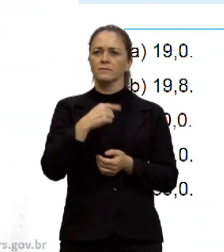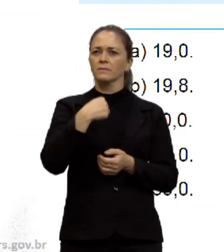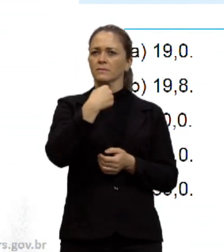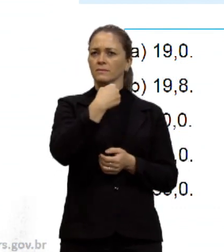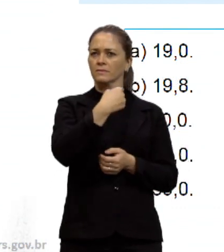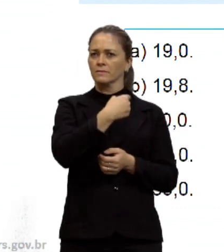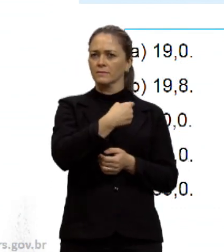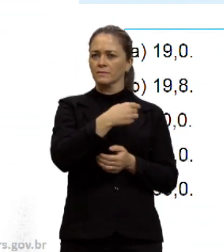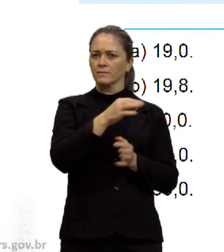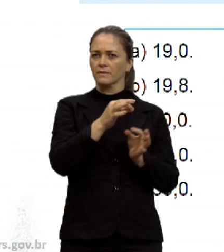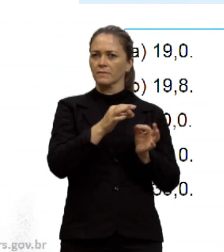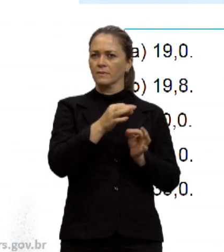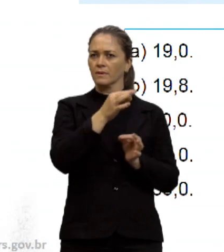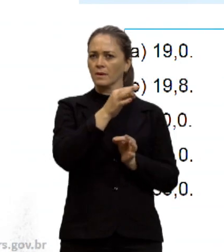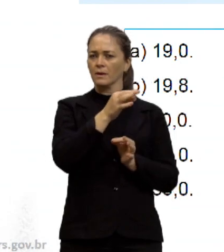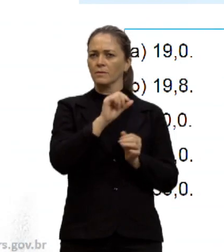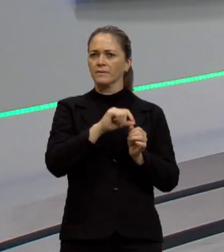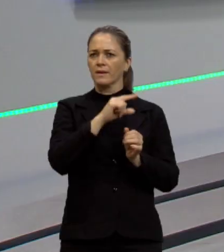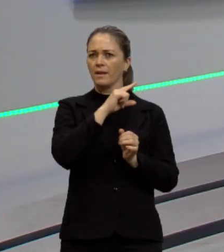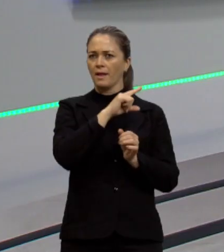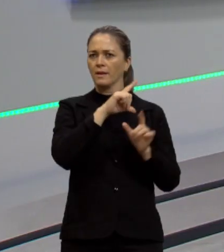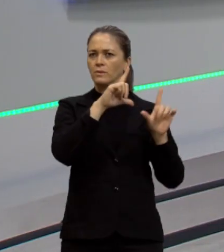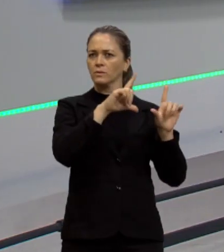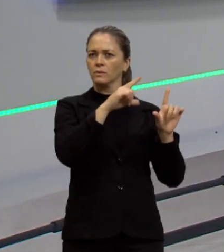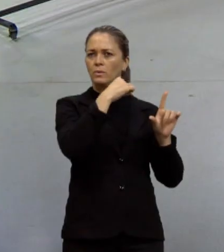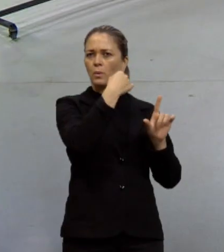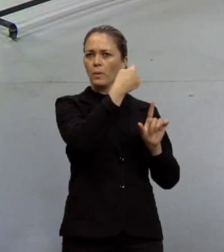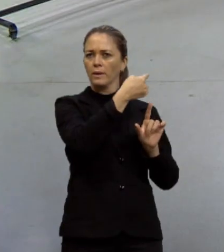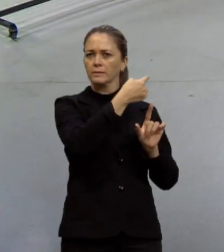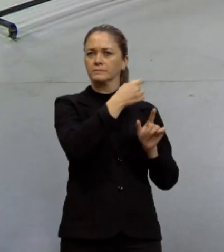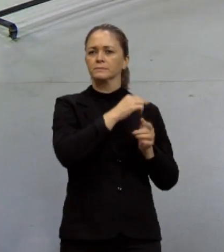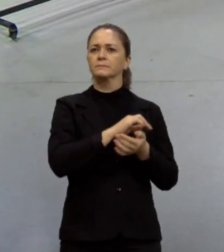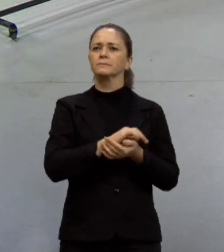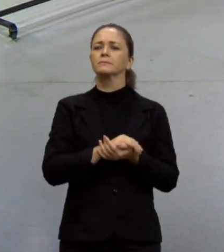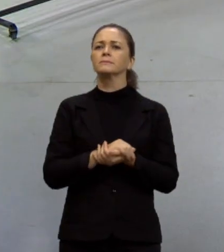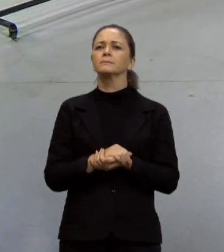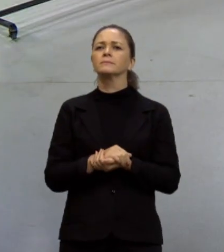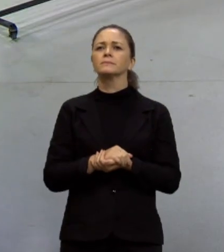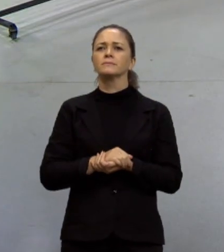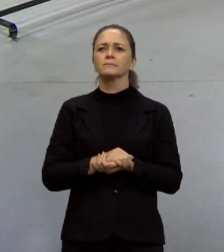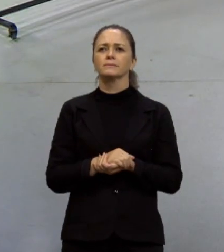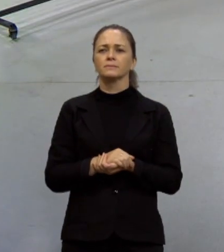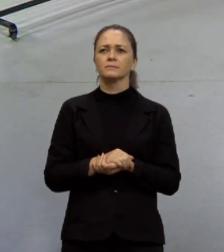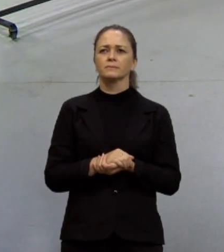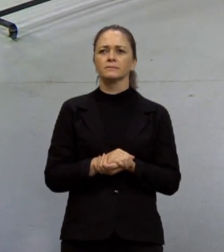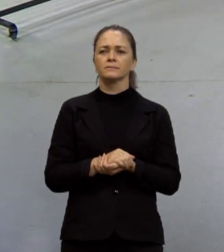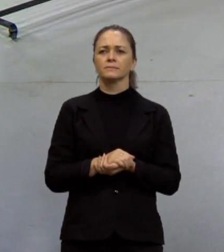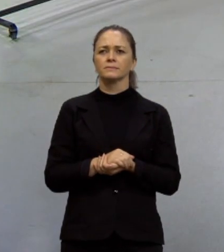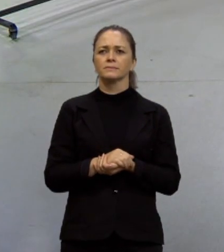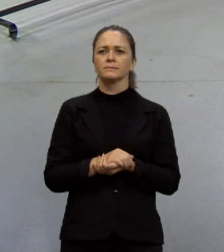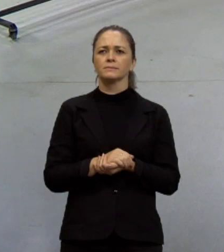eu poder fazer naquele outro quadro. Tá? Então, nós vamos fazer a leitura dessa questão.